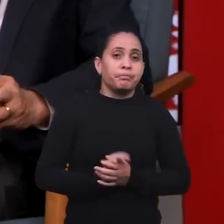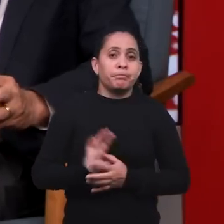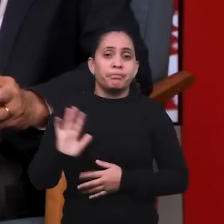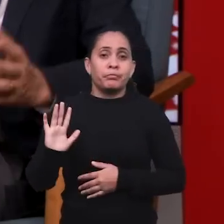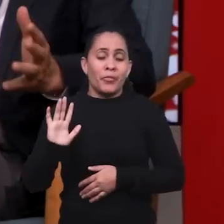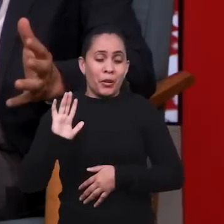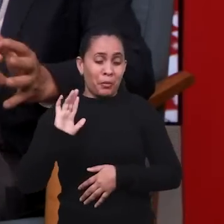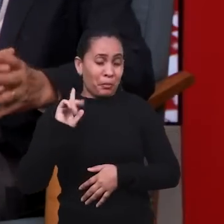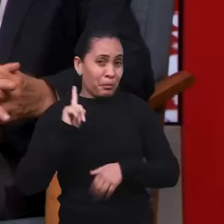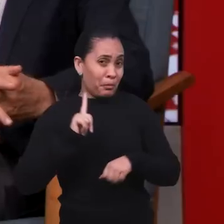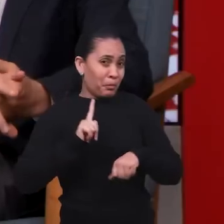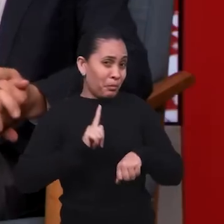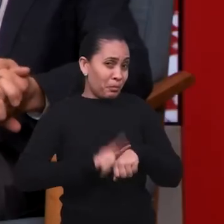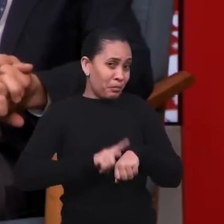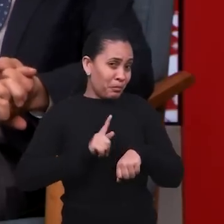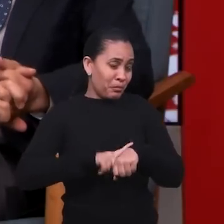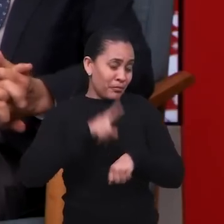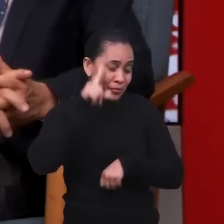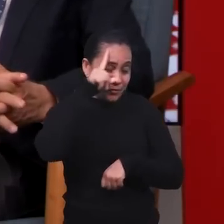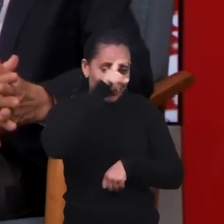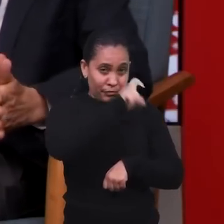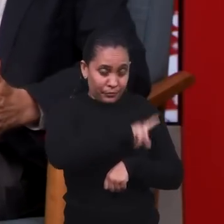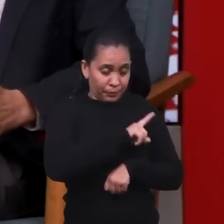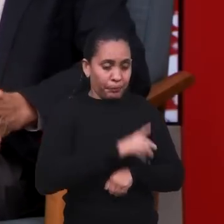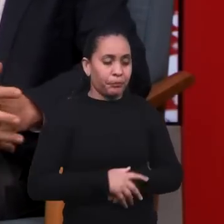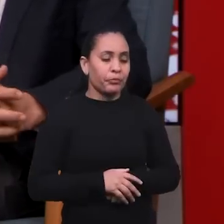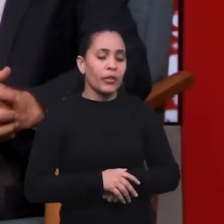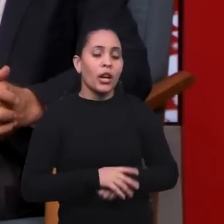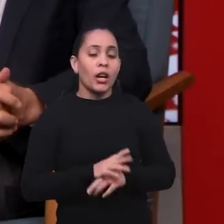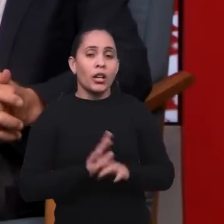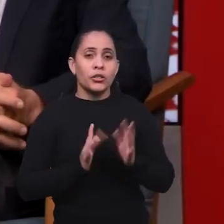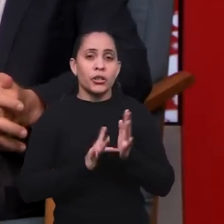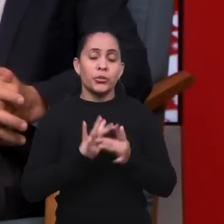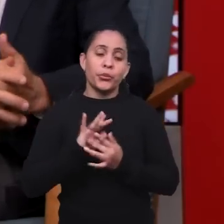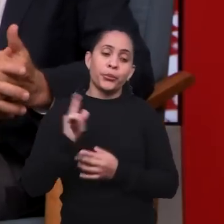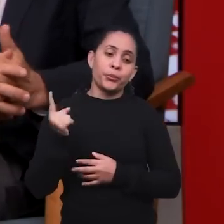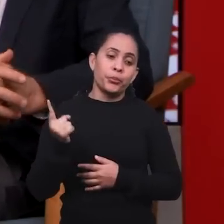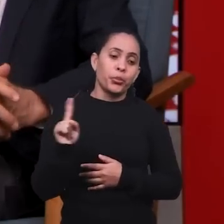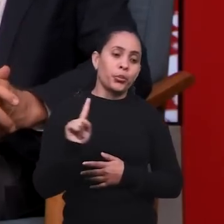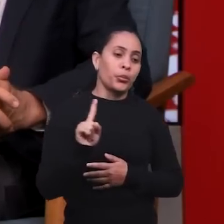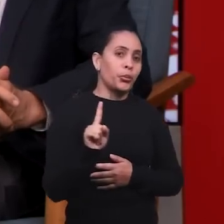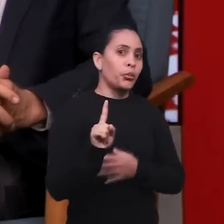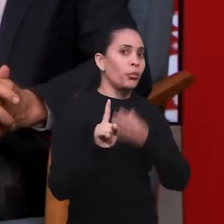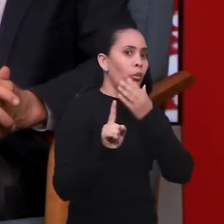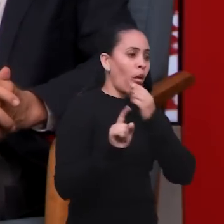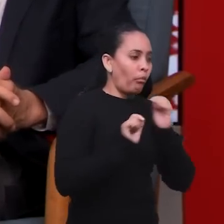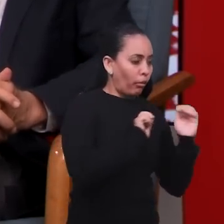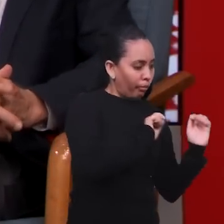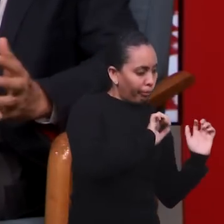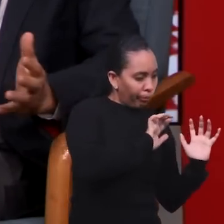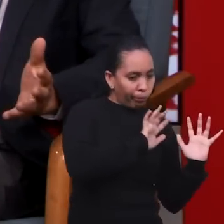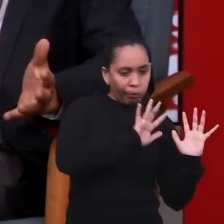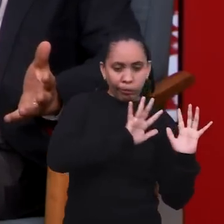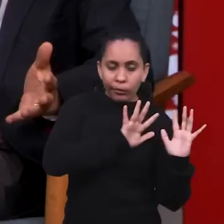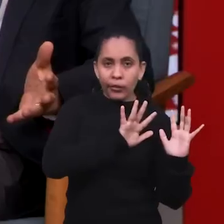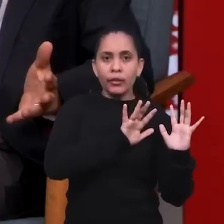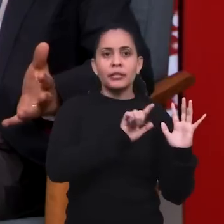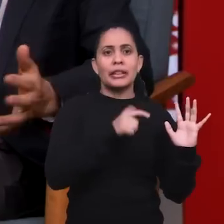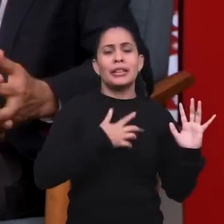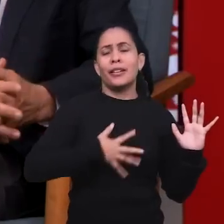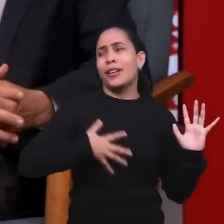E Jesus passando por ali, 10 desses homens vieram ao encontro de Jesus. Eles